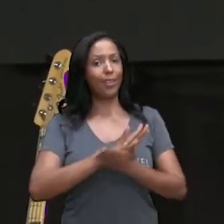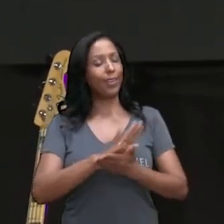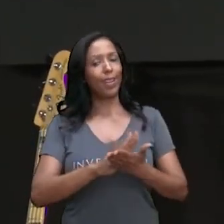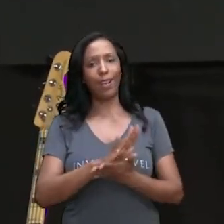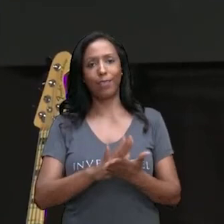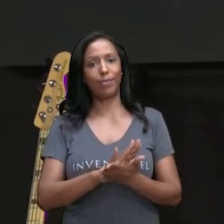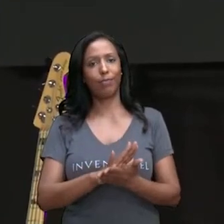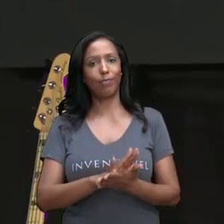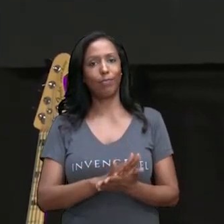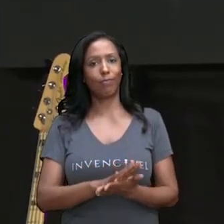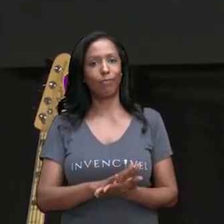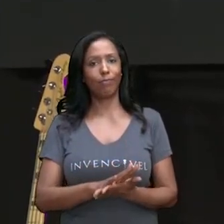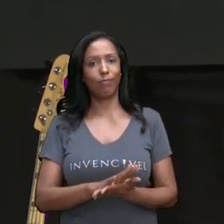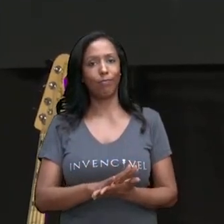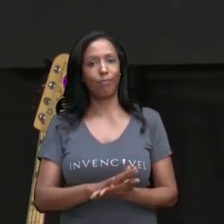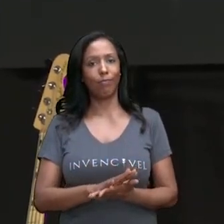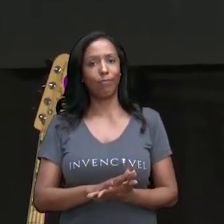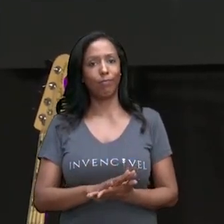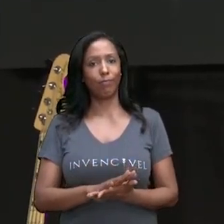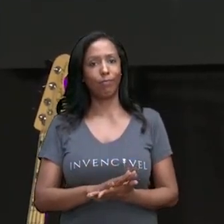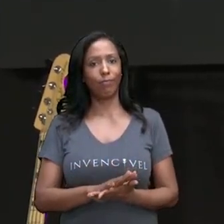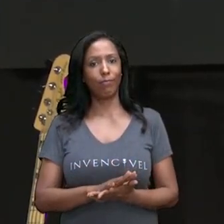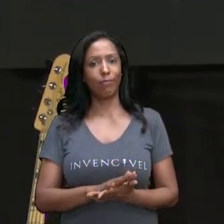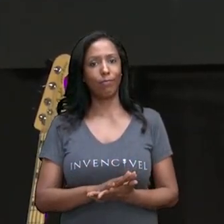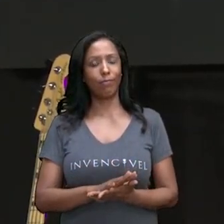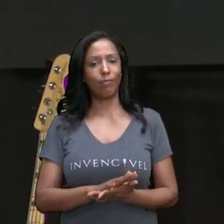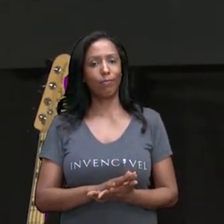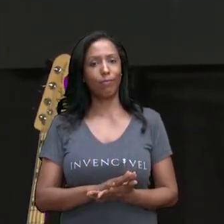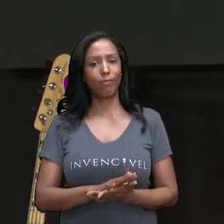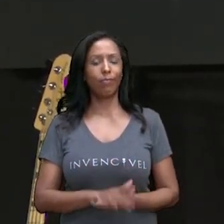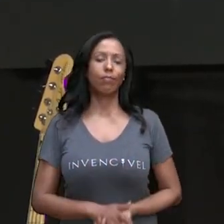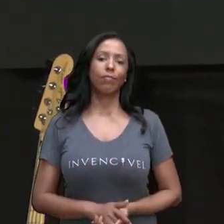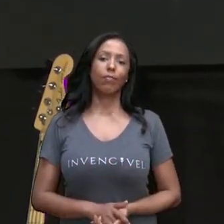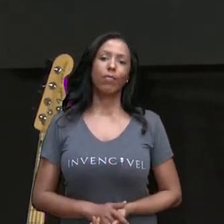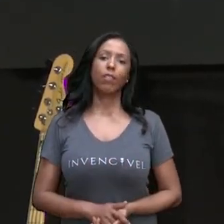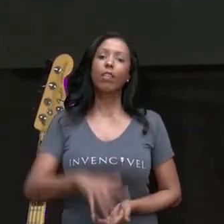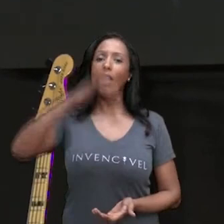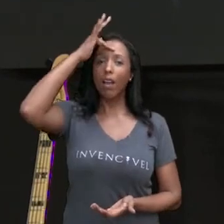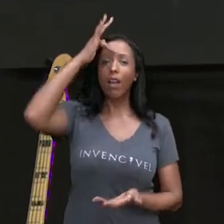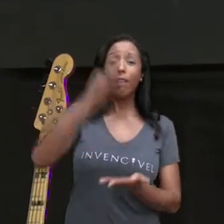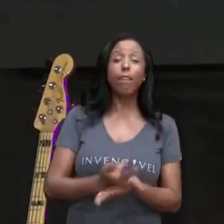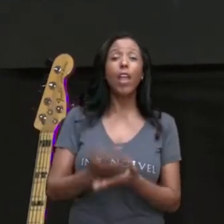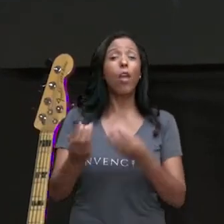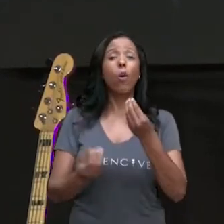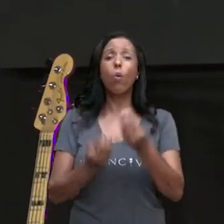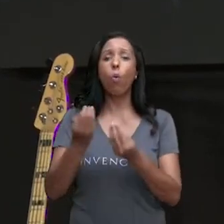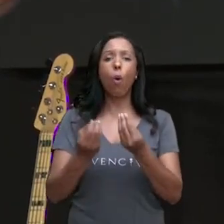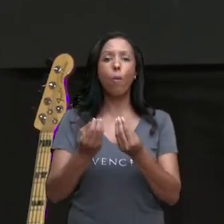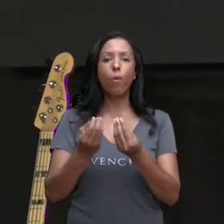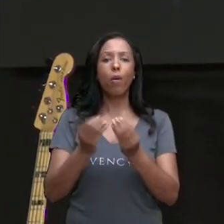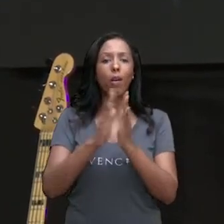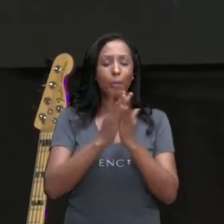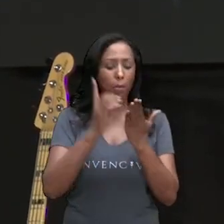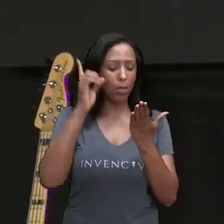tudo. Meus amados irmãos, A fé vem pelo ouvir, ouvir da palavra de Deus. Quando você